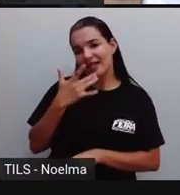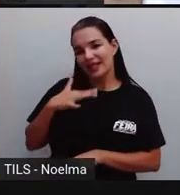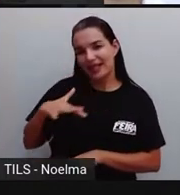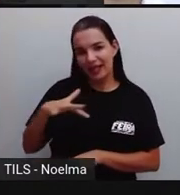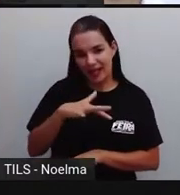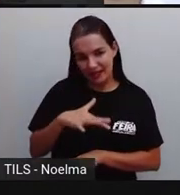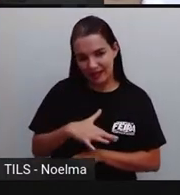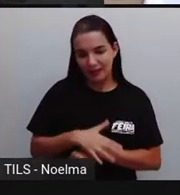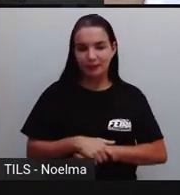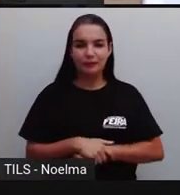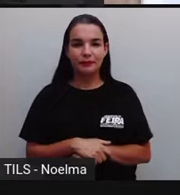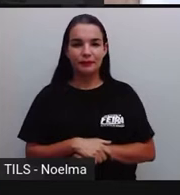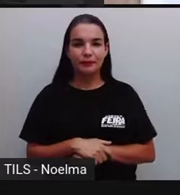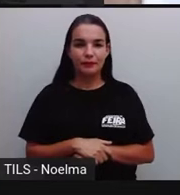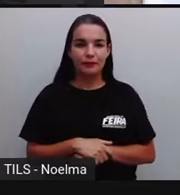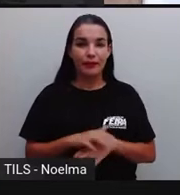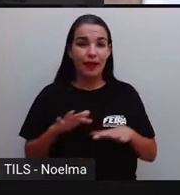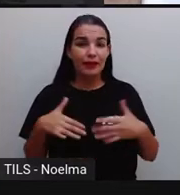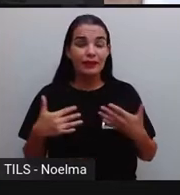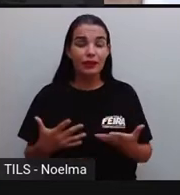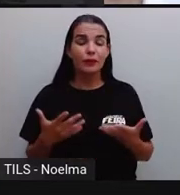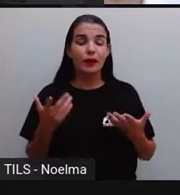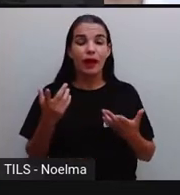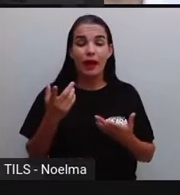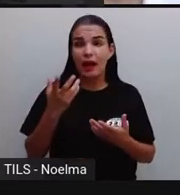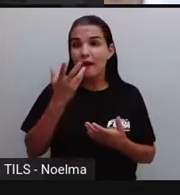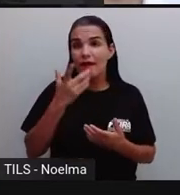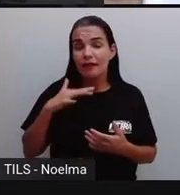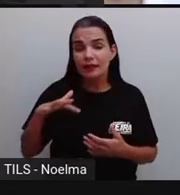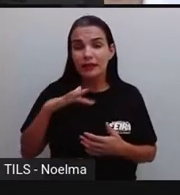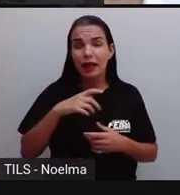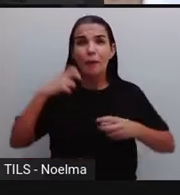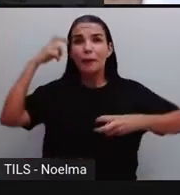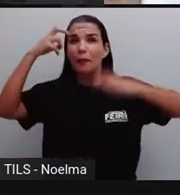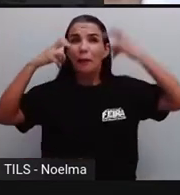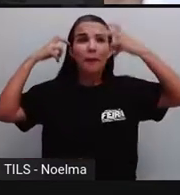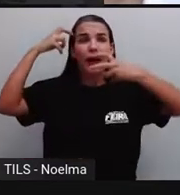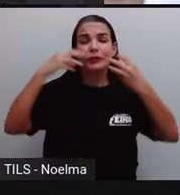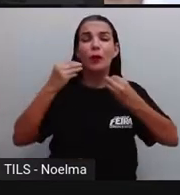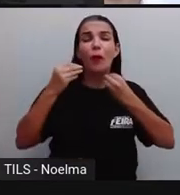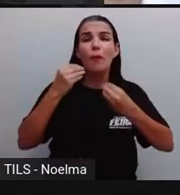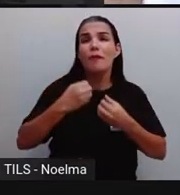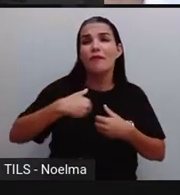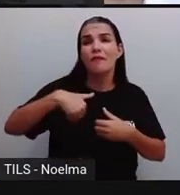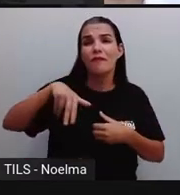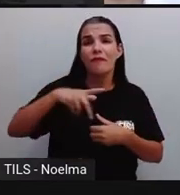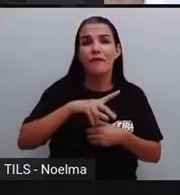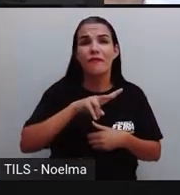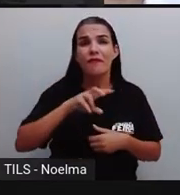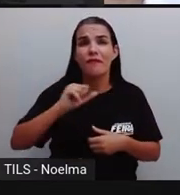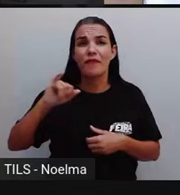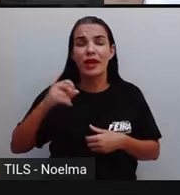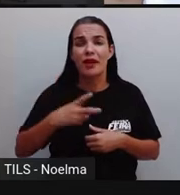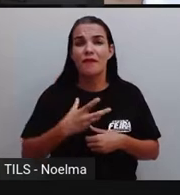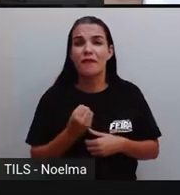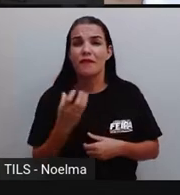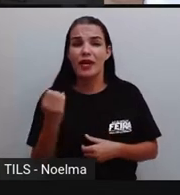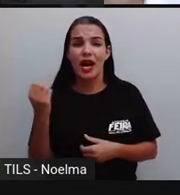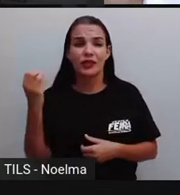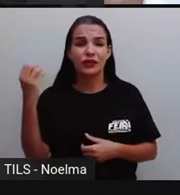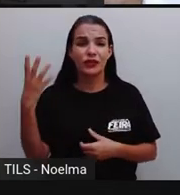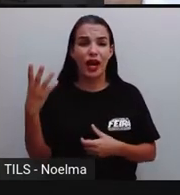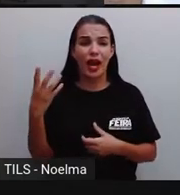as crianças. Então, as crianças começaram a se preocupar, né? Como é que a gente vai viajar e deixar aí os